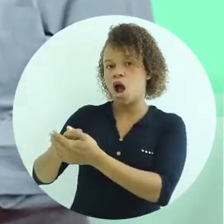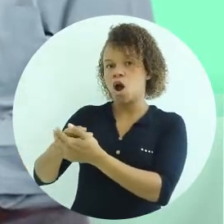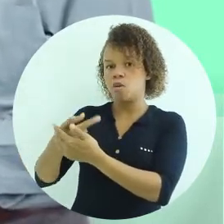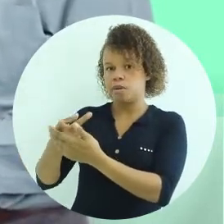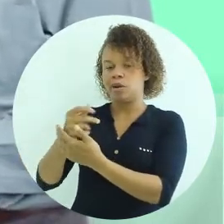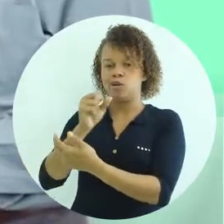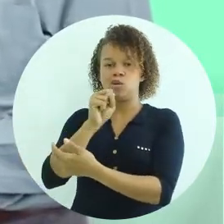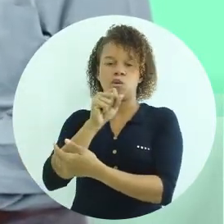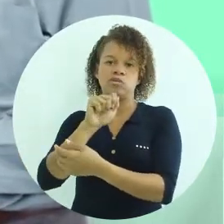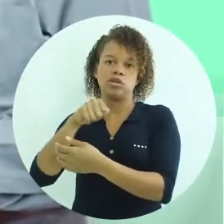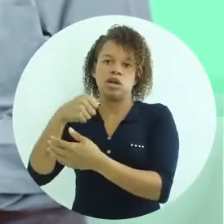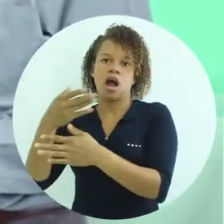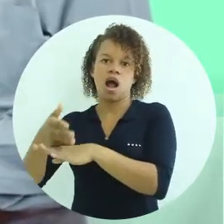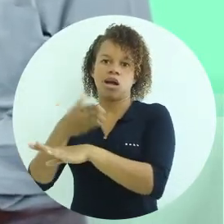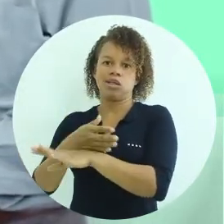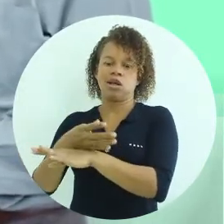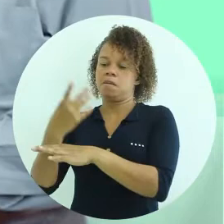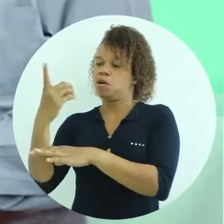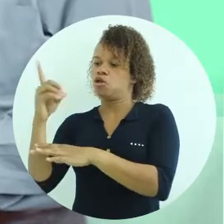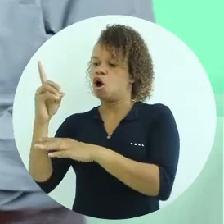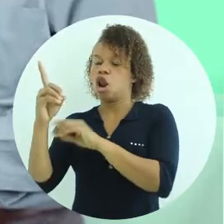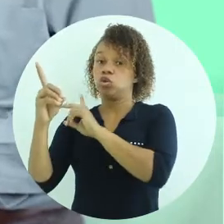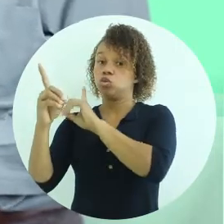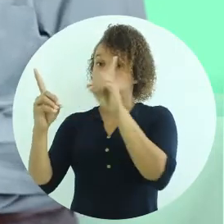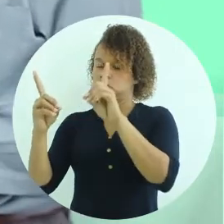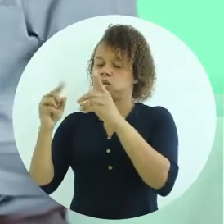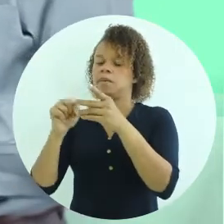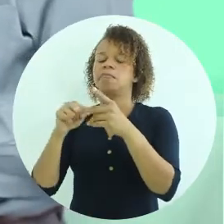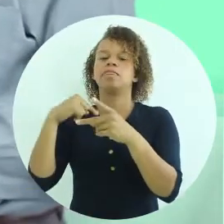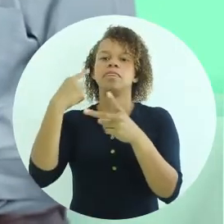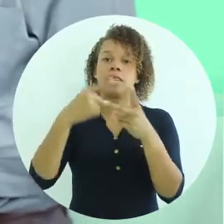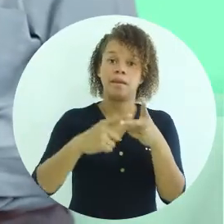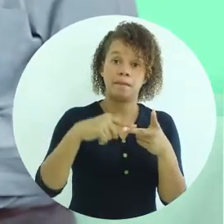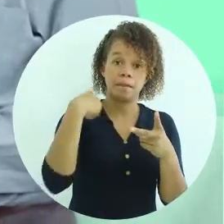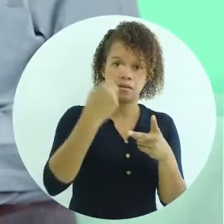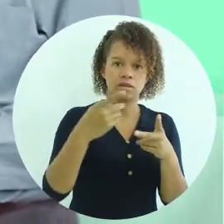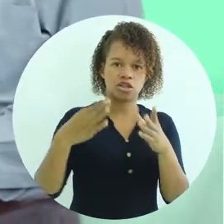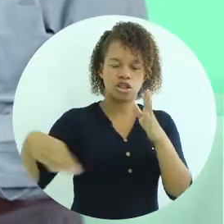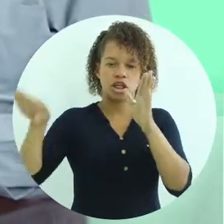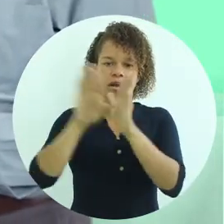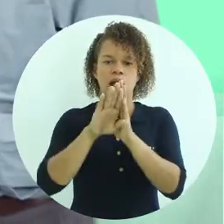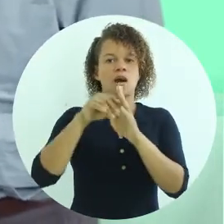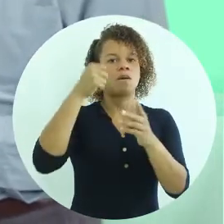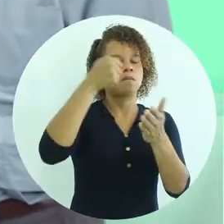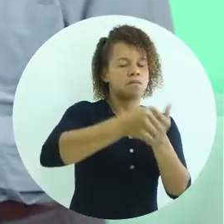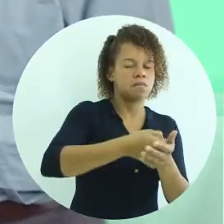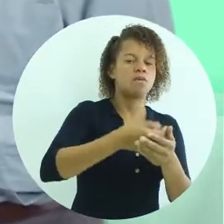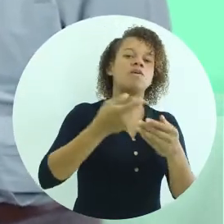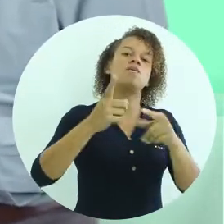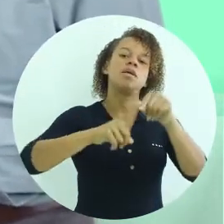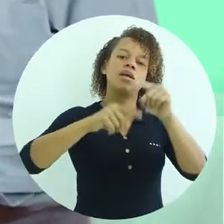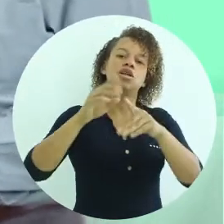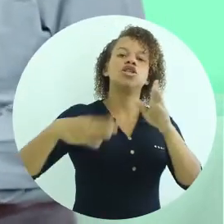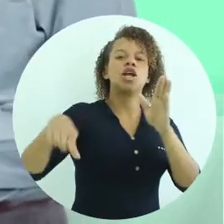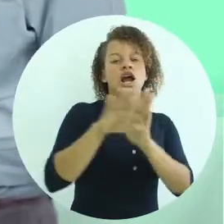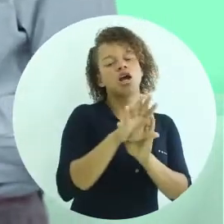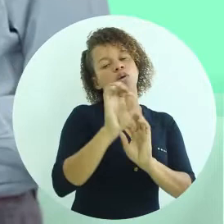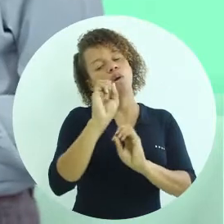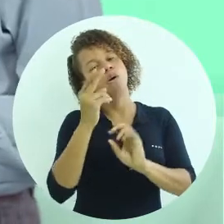sinal para ele fabricar e vai pagar com o dólar do dia. E depois você vai pagar quando a carga estiver chegando, por exemplo, ou então quando a mercadoria estiver